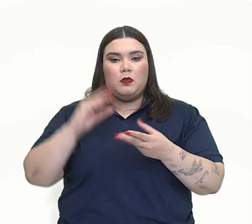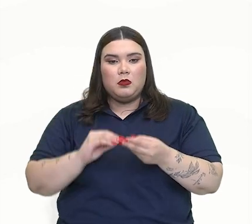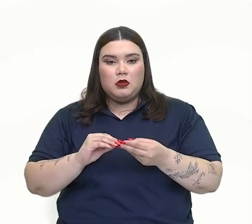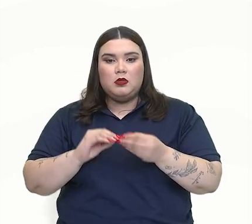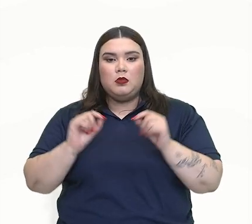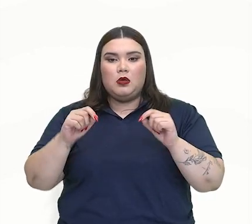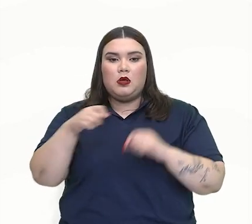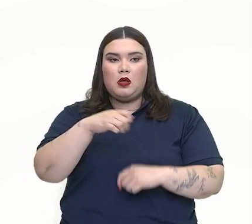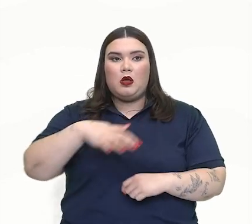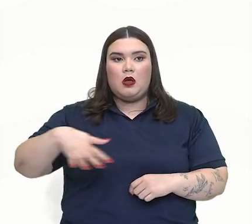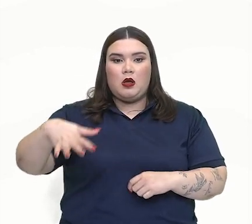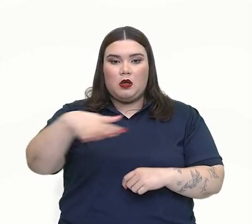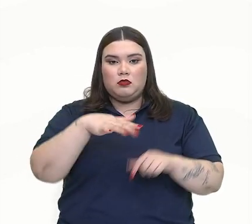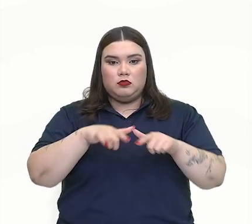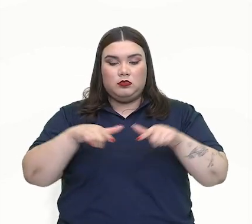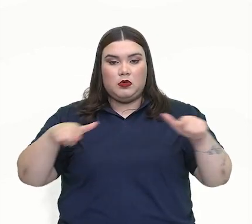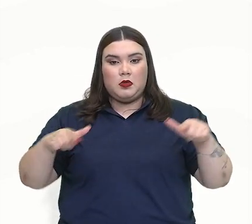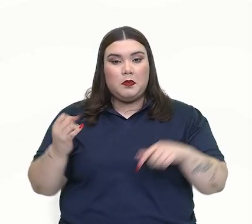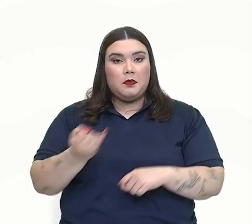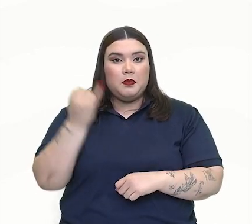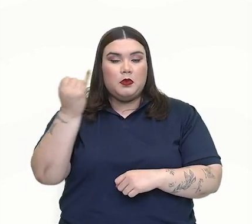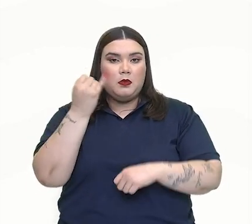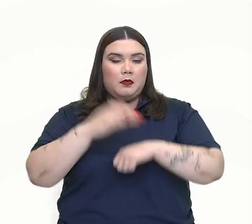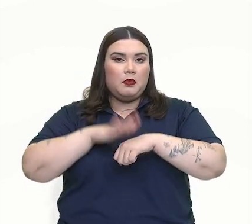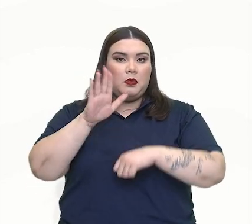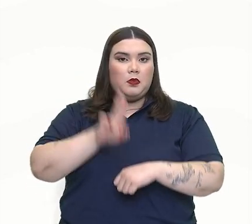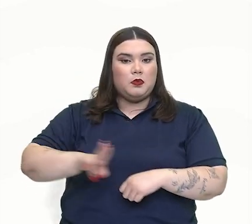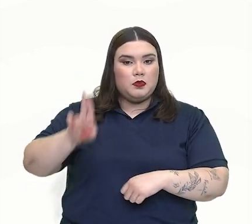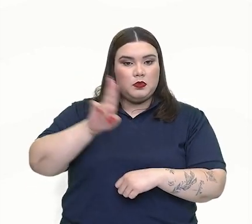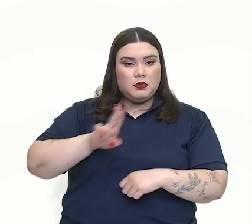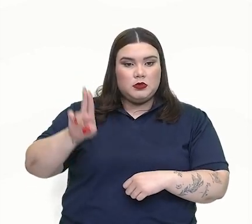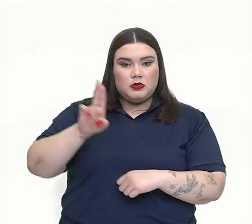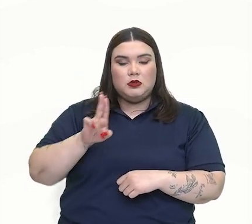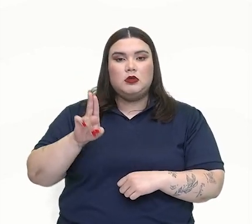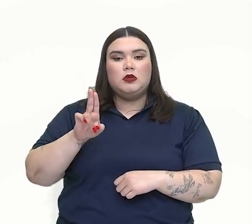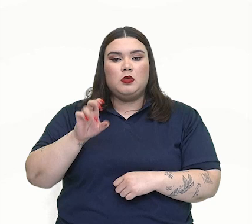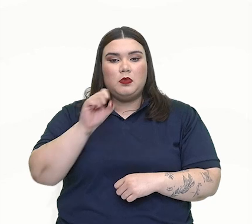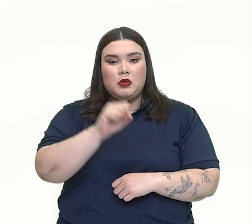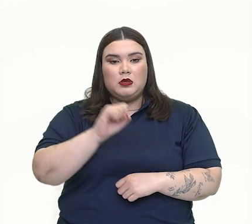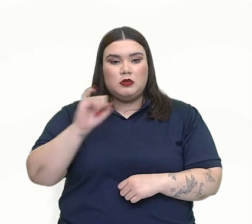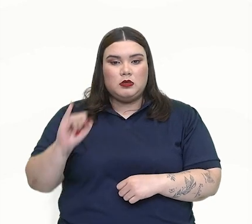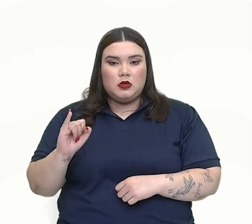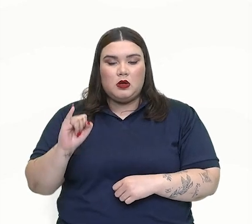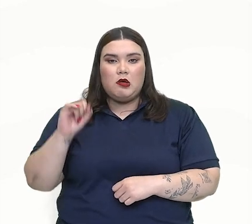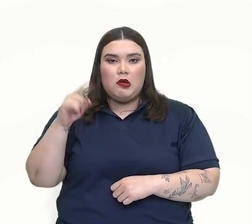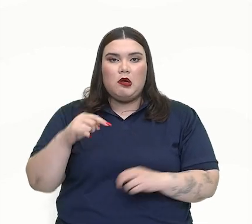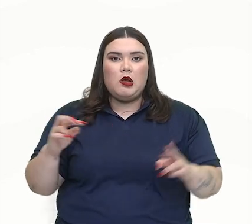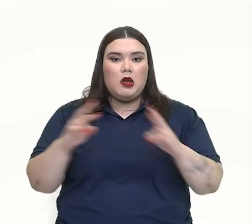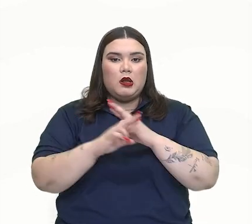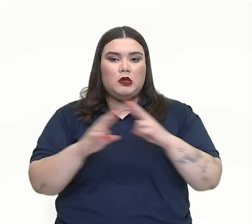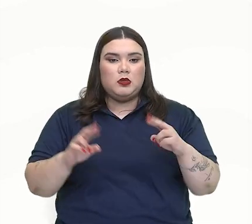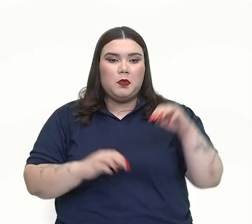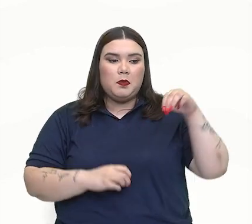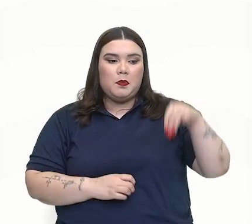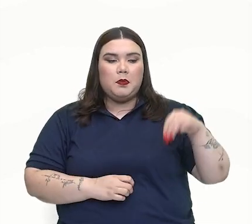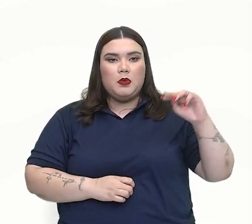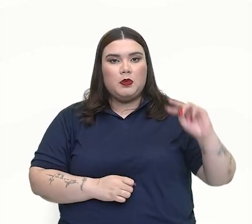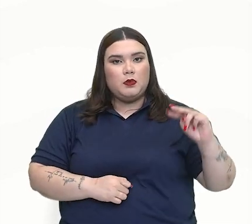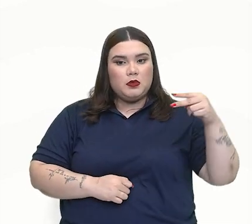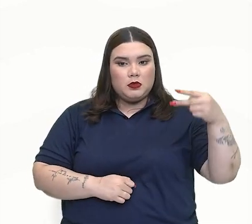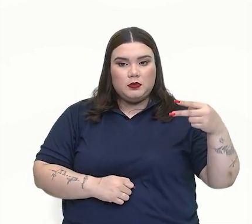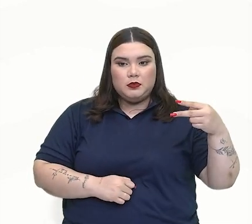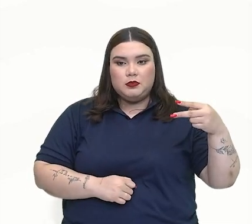metro quadrado. Então, vocês já ouviram falar no metro quadrado, tá? É uma unidade bastante